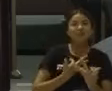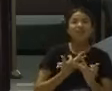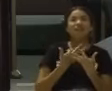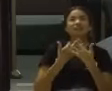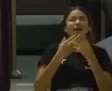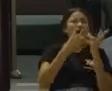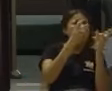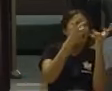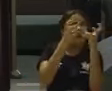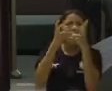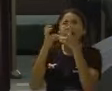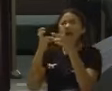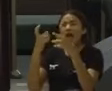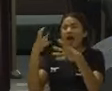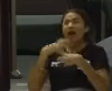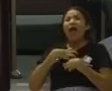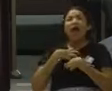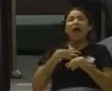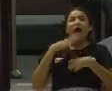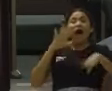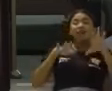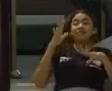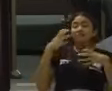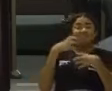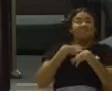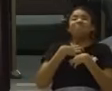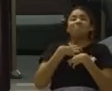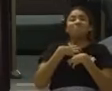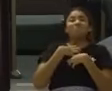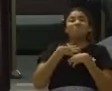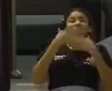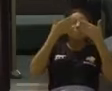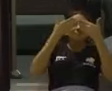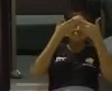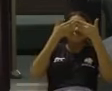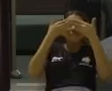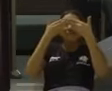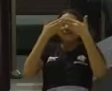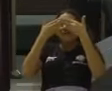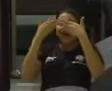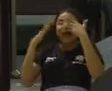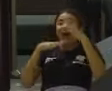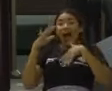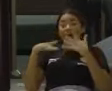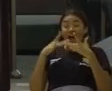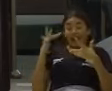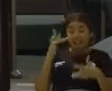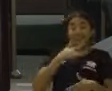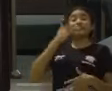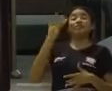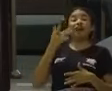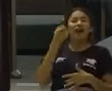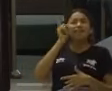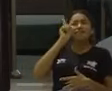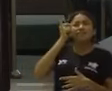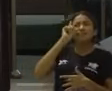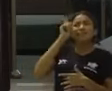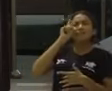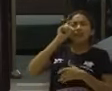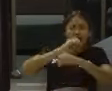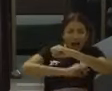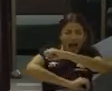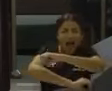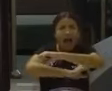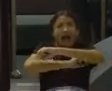sem você sentir, sem você me ver, sem você me tocar, diariamente, ao amanhecer